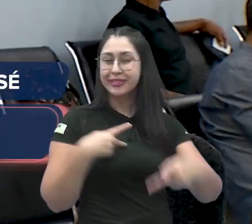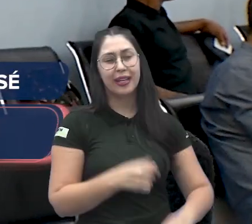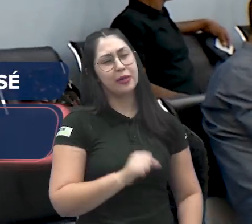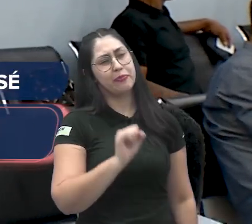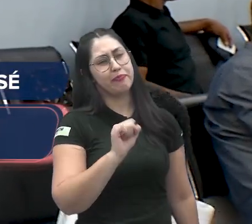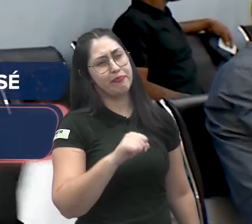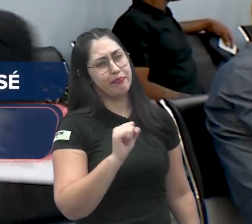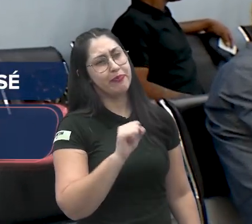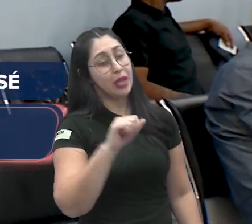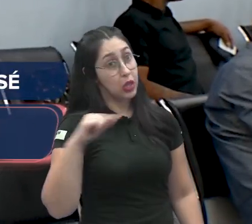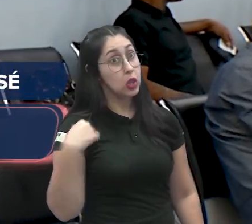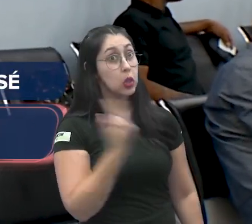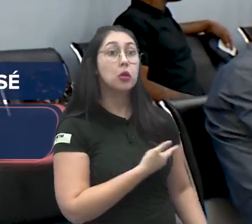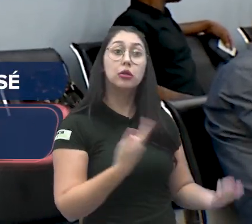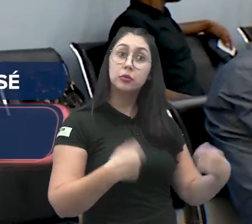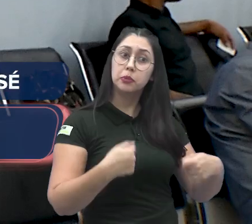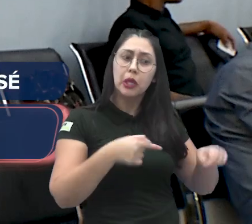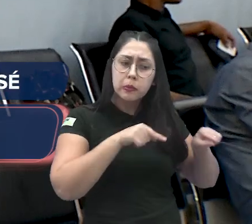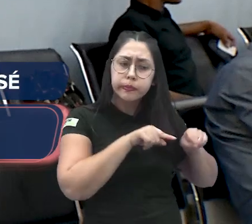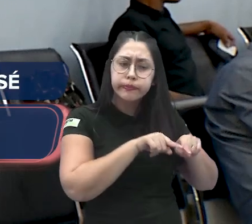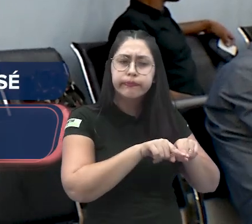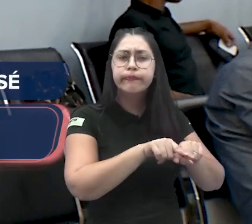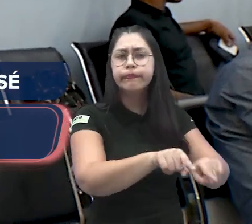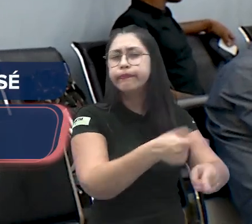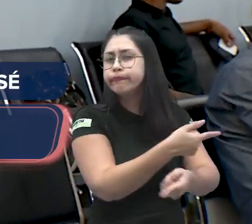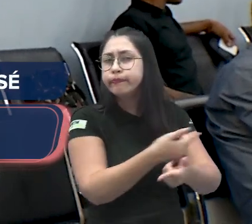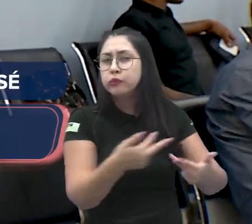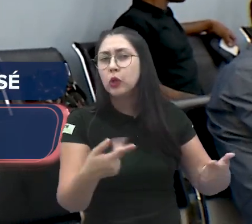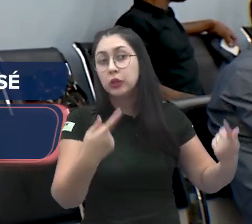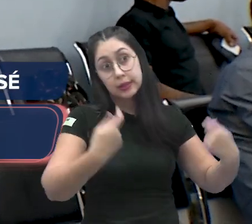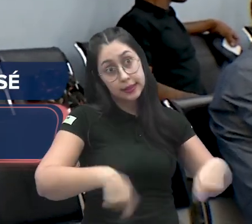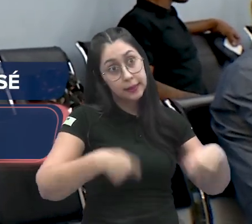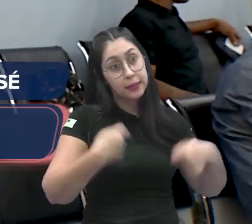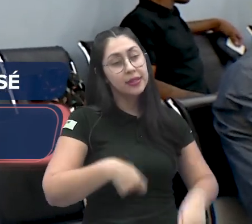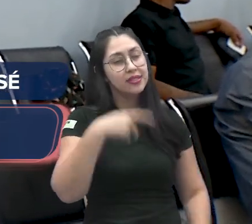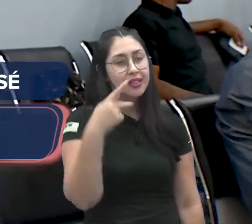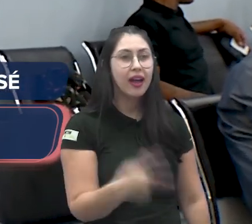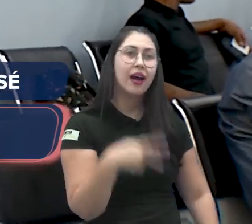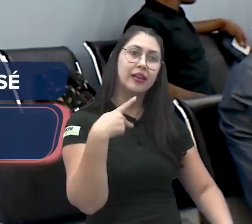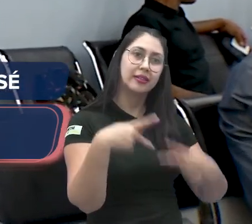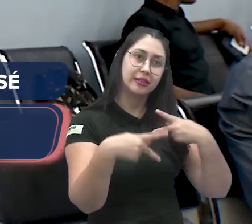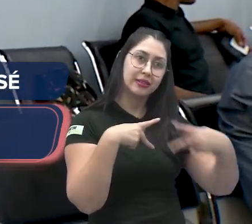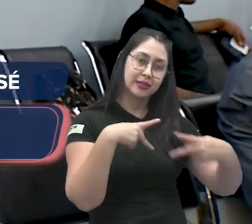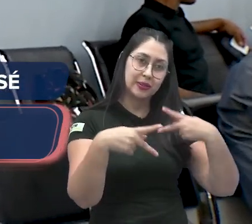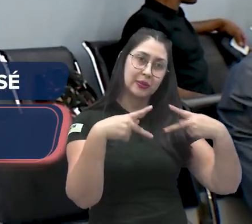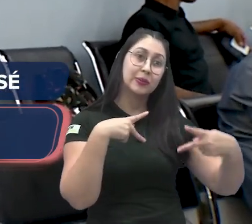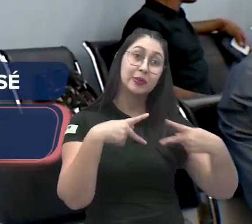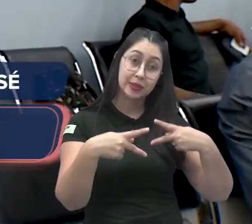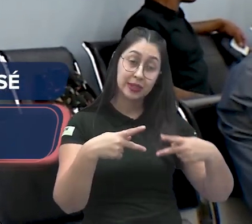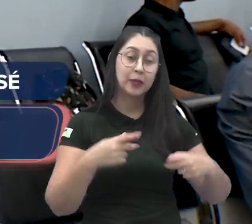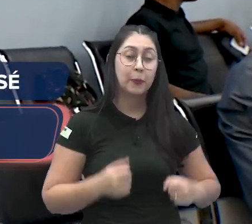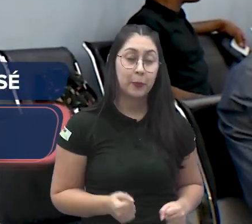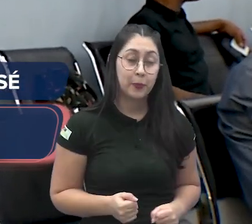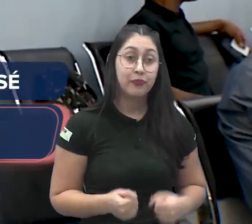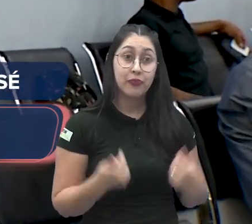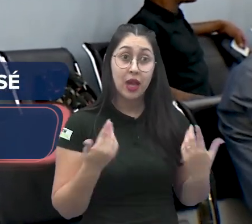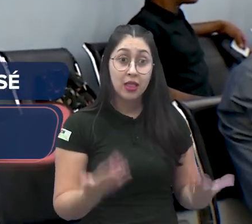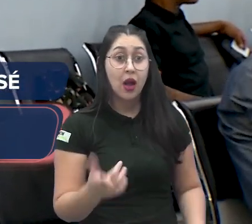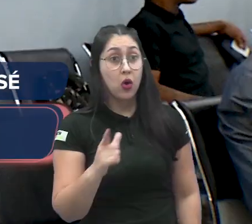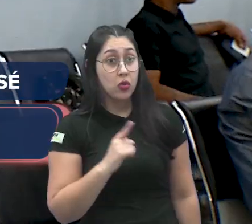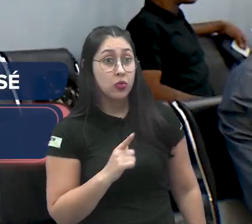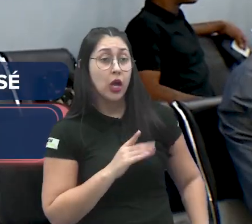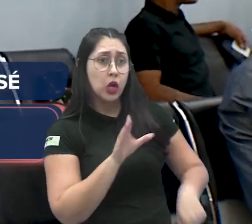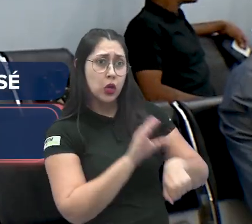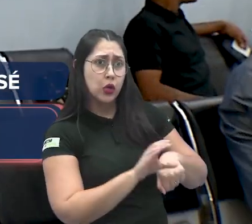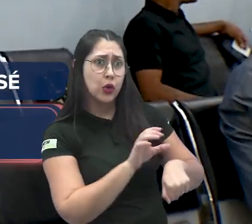José está passando no momento, né? Sim, nós temos que estar alinhados com a necessidade de mão de obra qualificada do mercado contratante de mão de obra do mercado